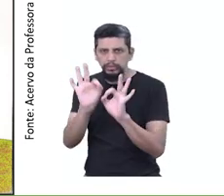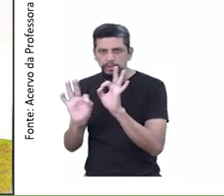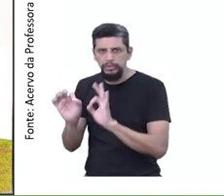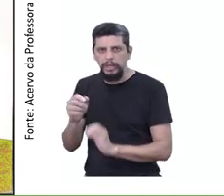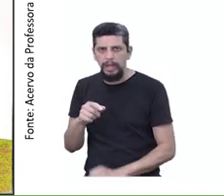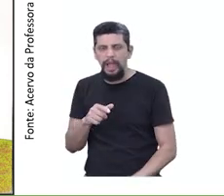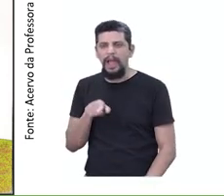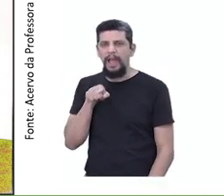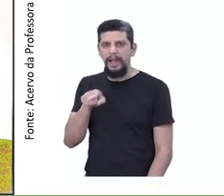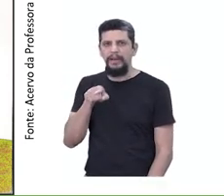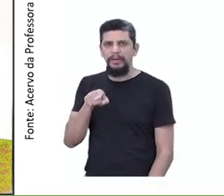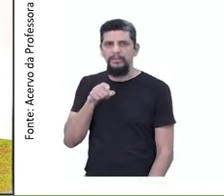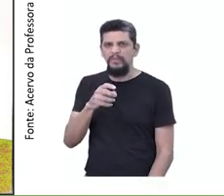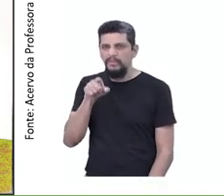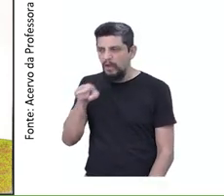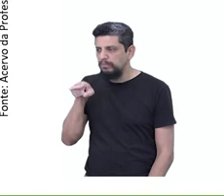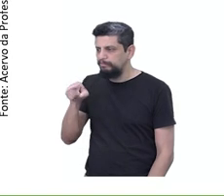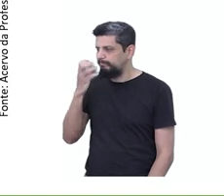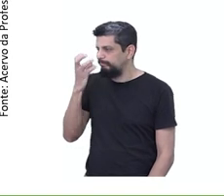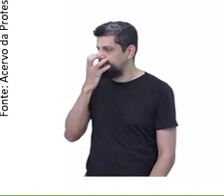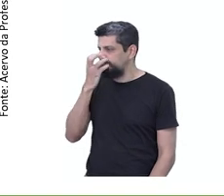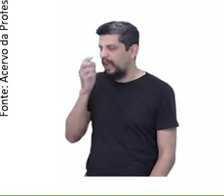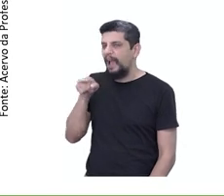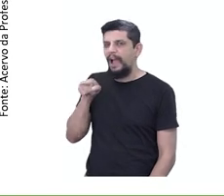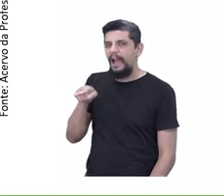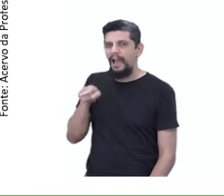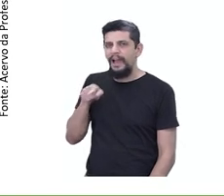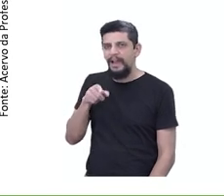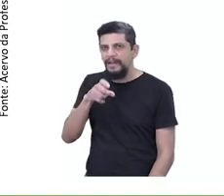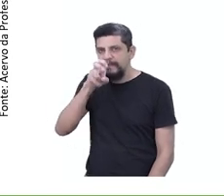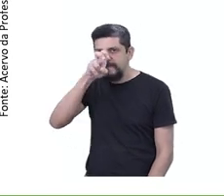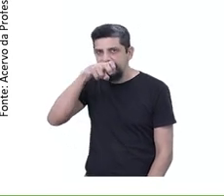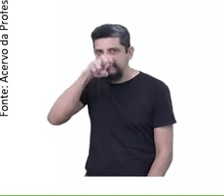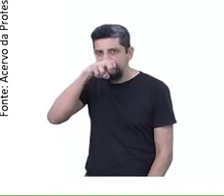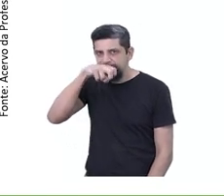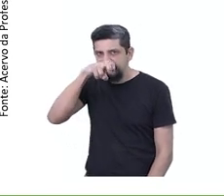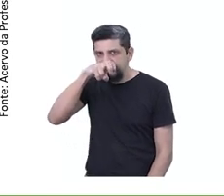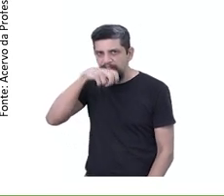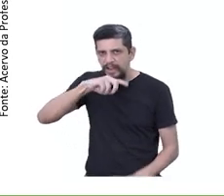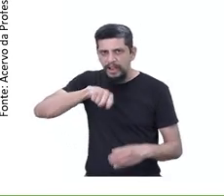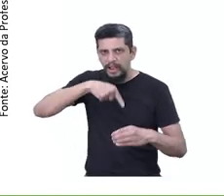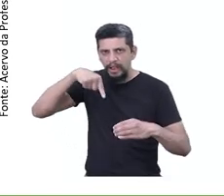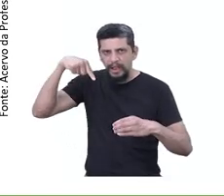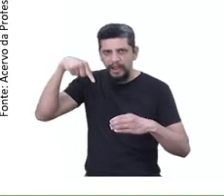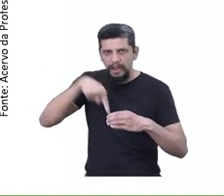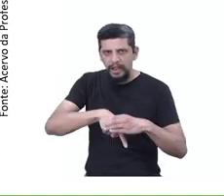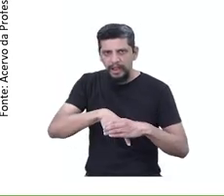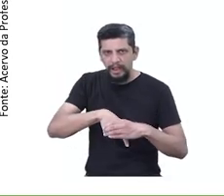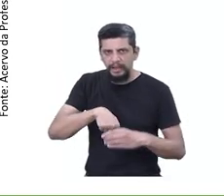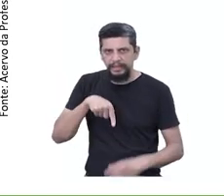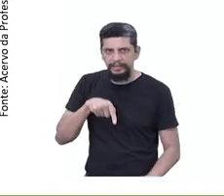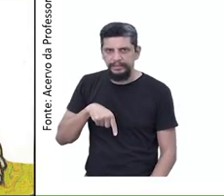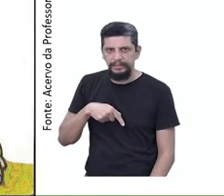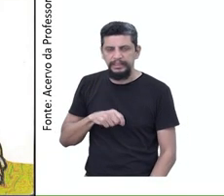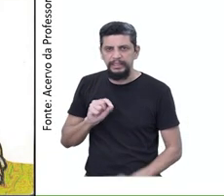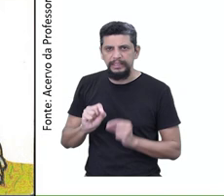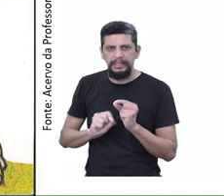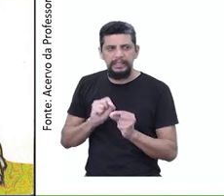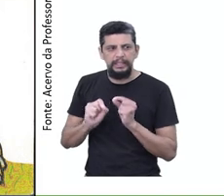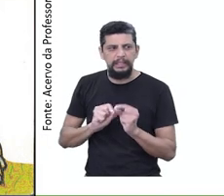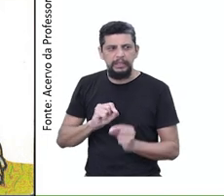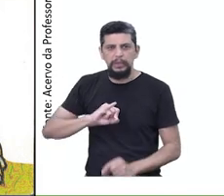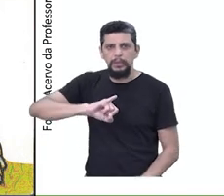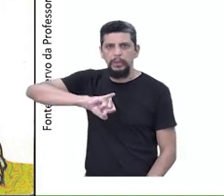Não há dúvida, foi um cachorro! Finalmente, a pequena topeira sabia quem tinha feito cocô na cabeça dela.